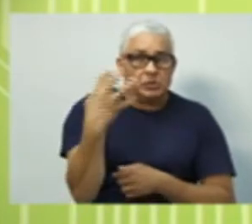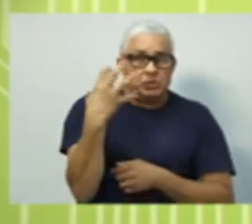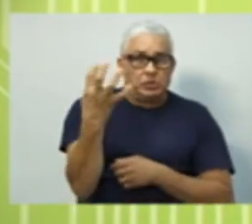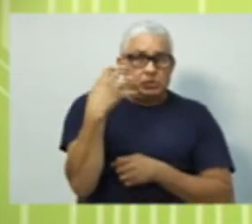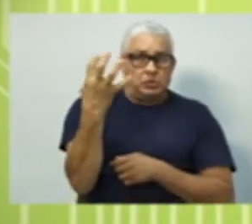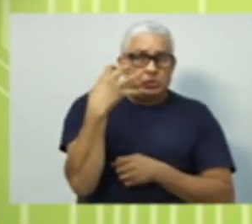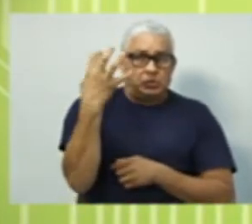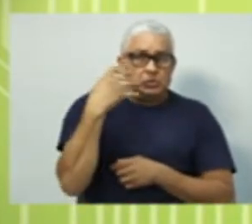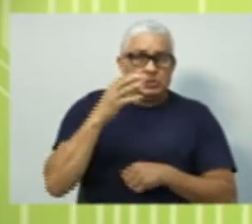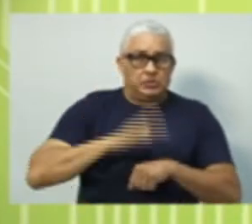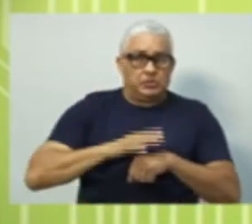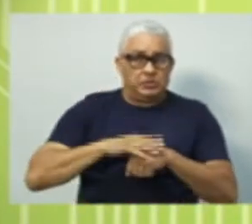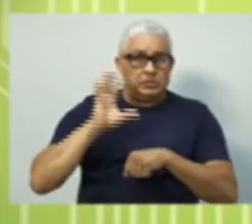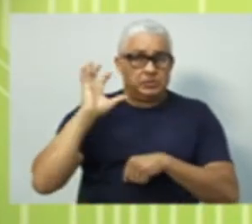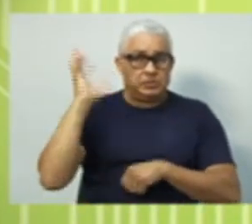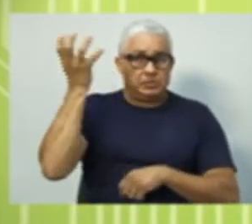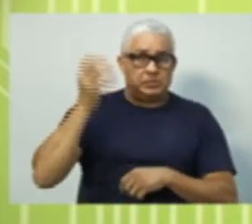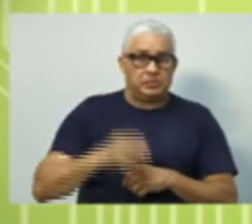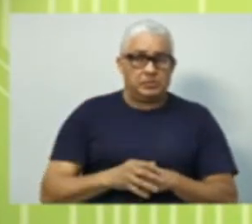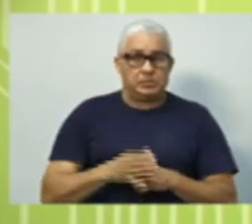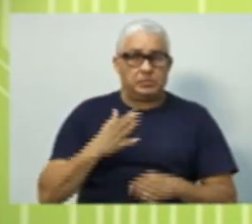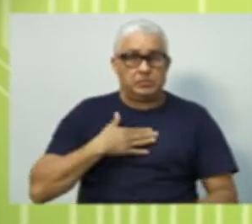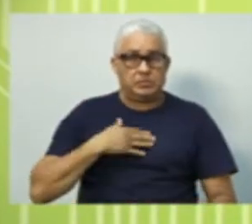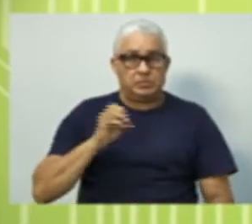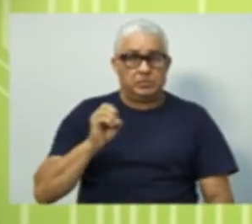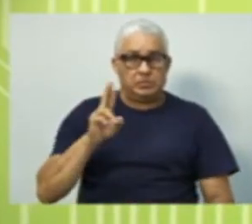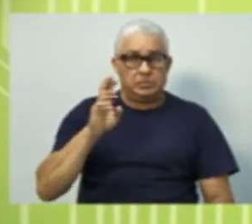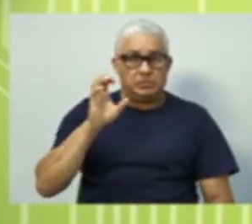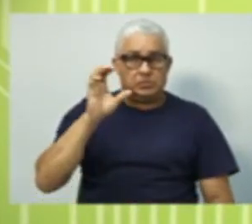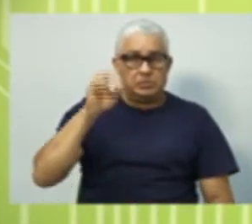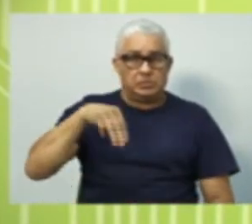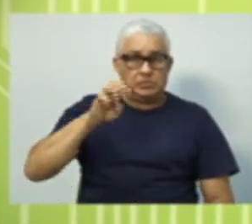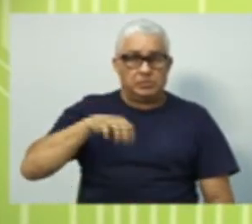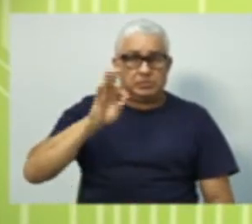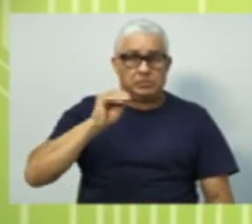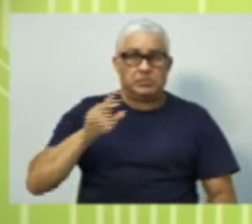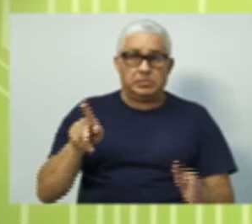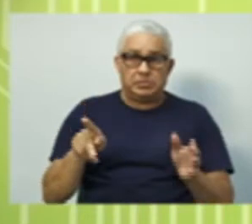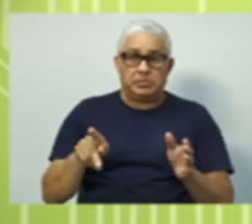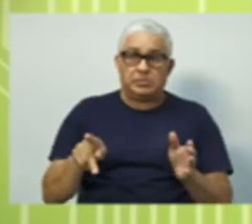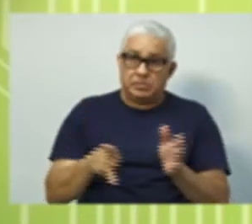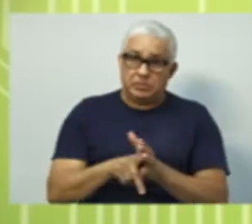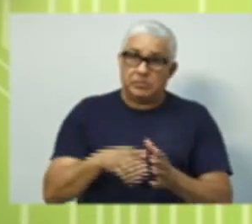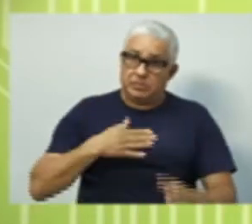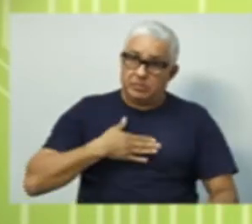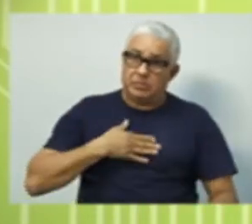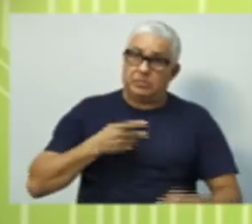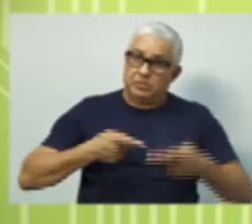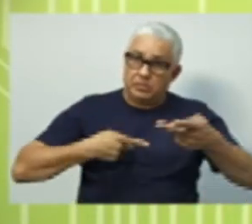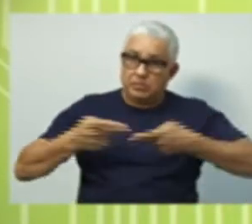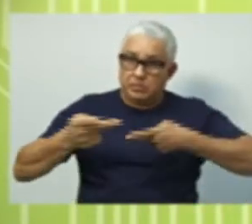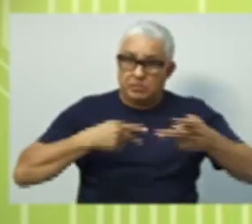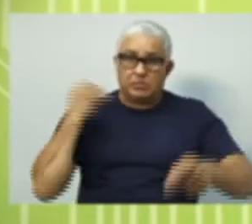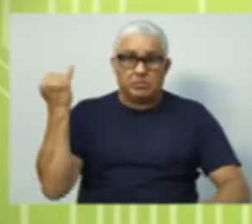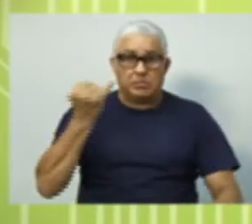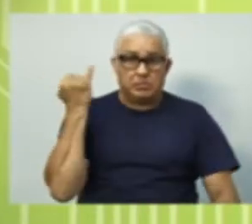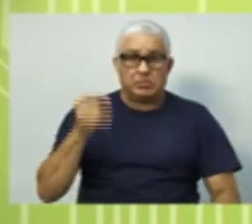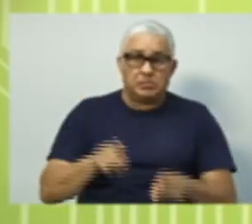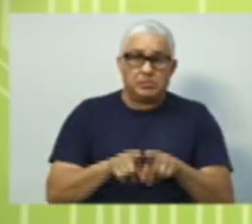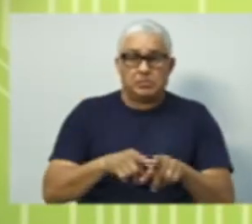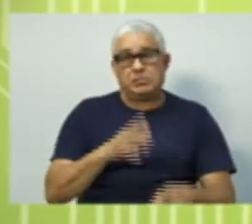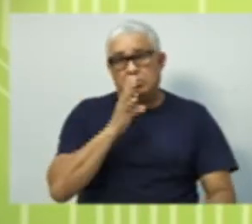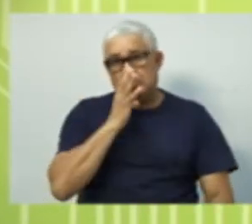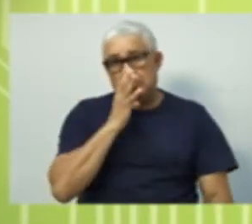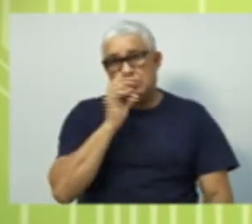ele trouxe, do mês de julho, quanto é que a empresa vai ter do mês de julho para poder